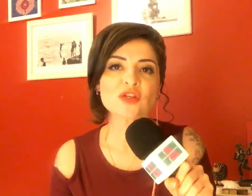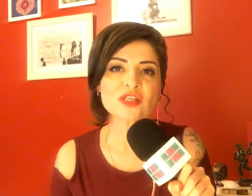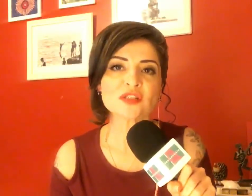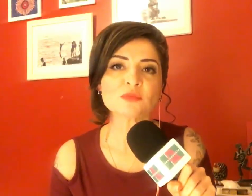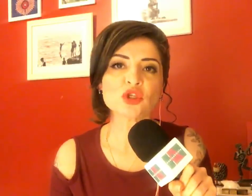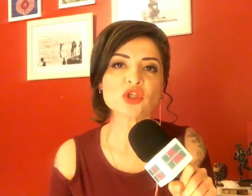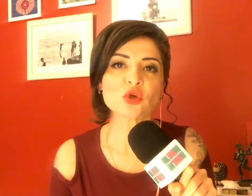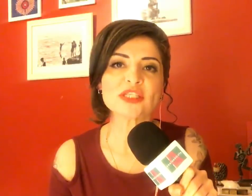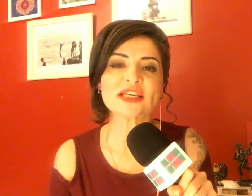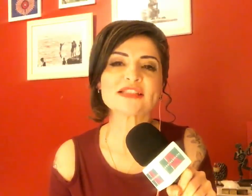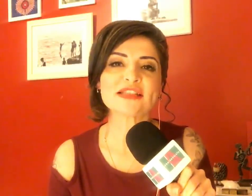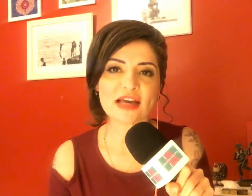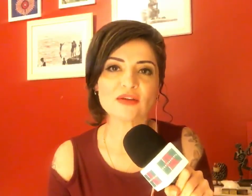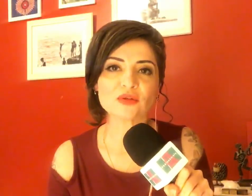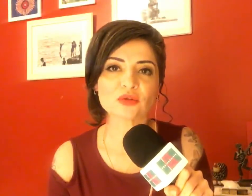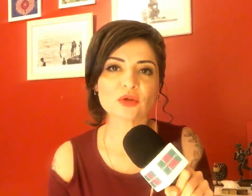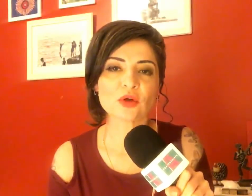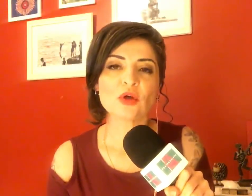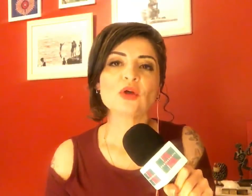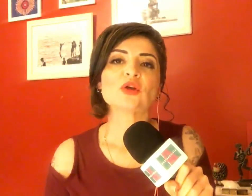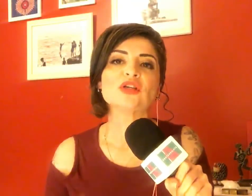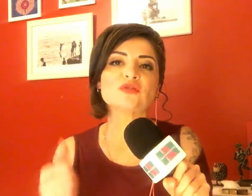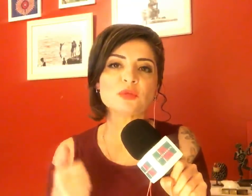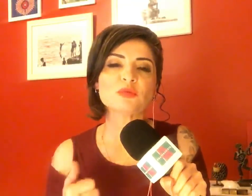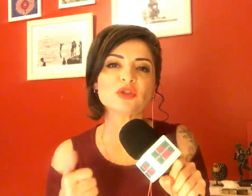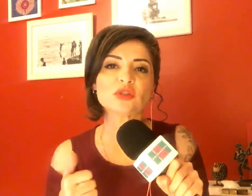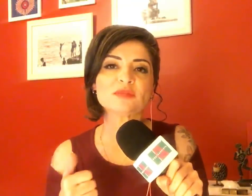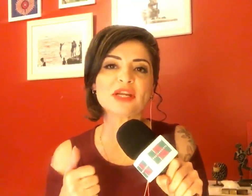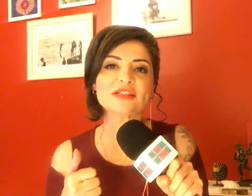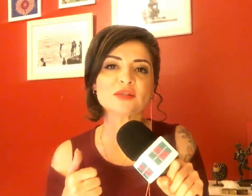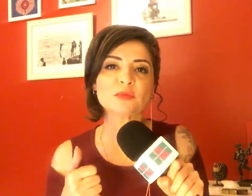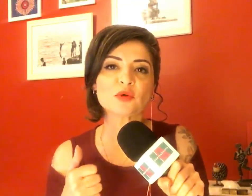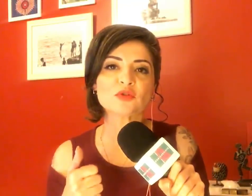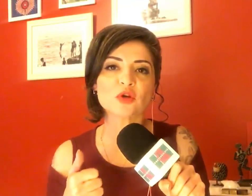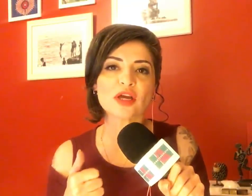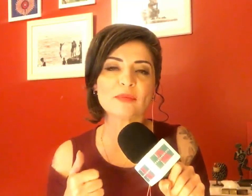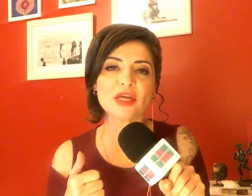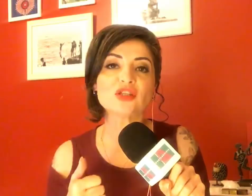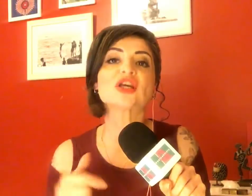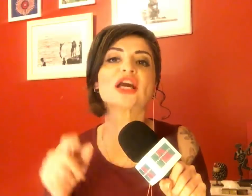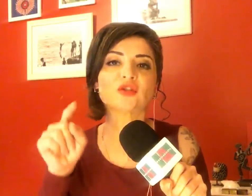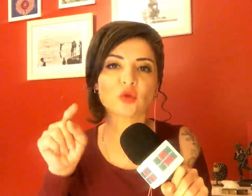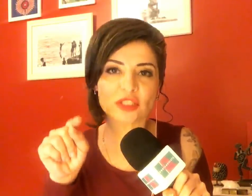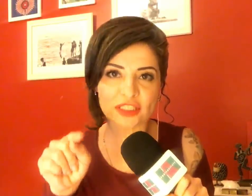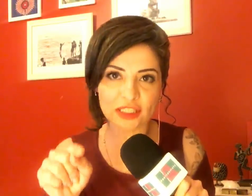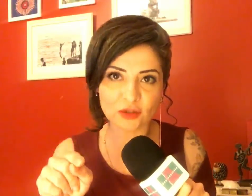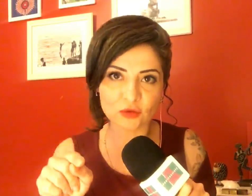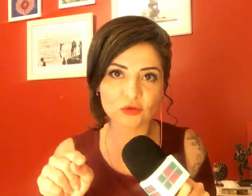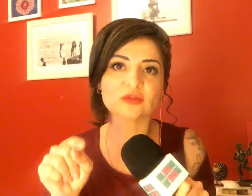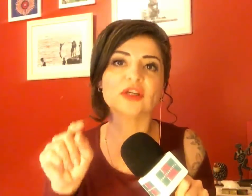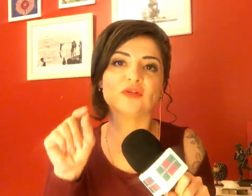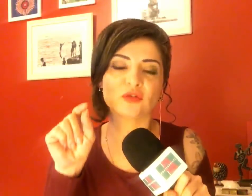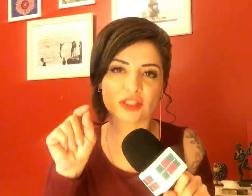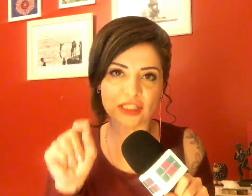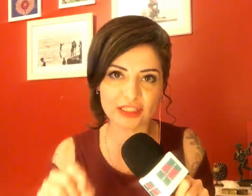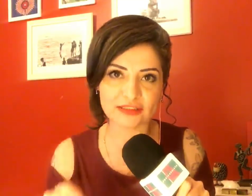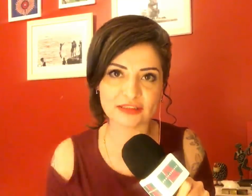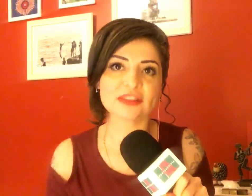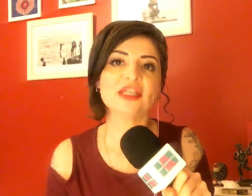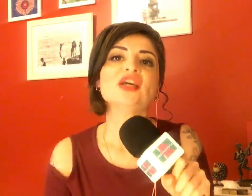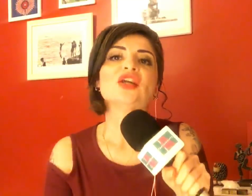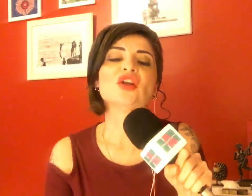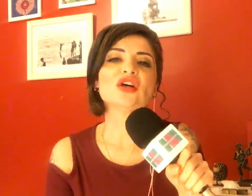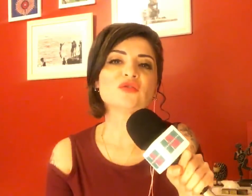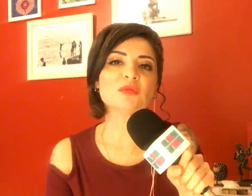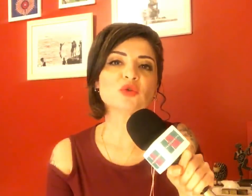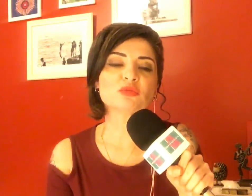Eu estive nesses mutirões carcerários. Nós vimos pessoas presas provisoriamente 14 anos em